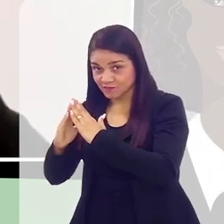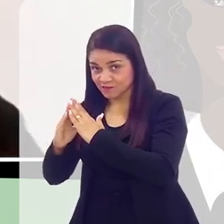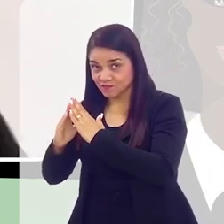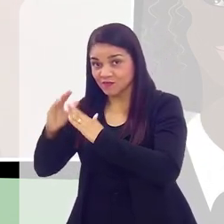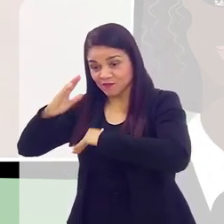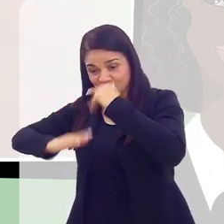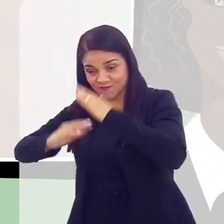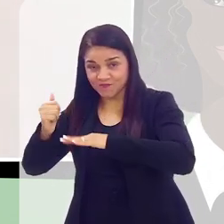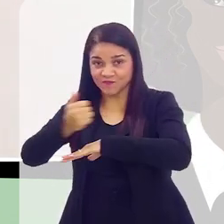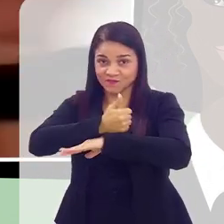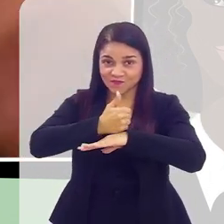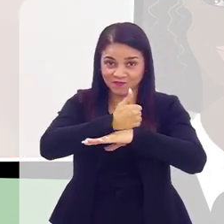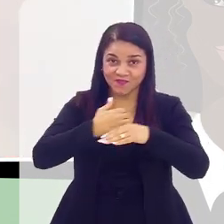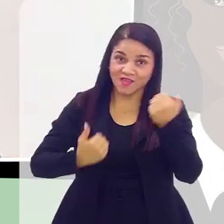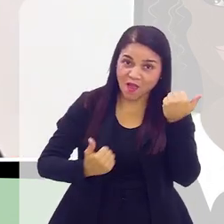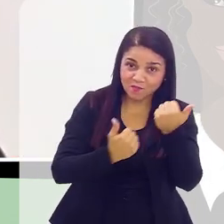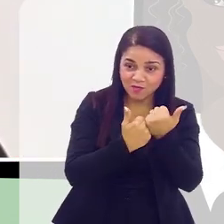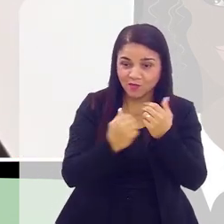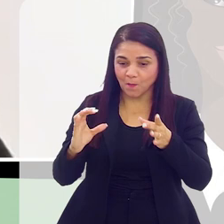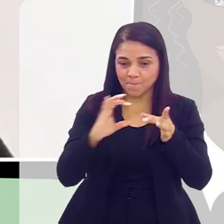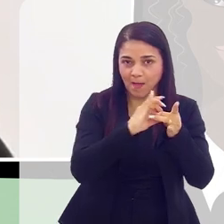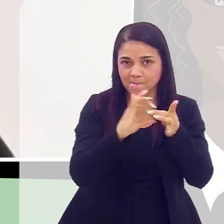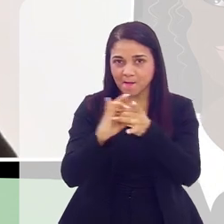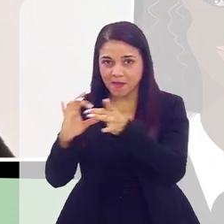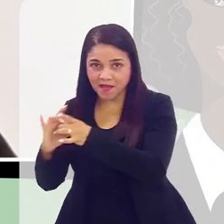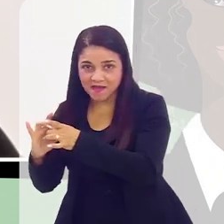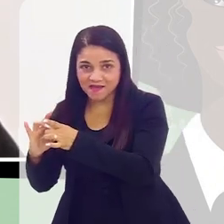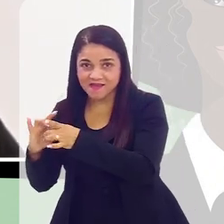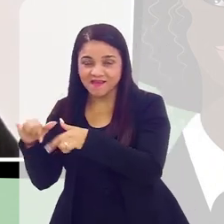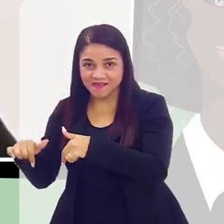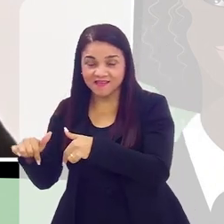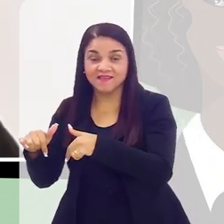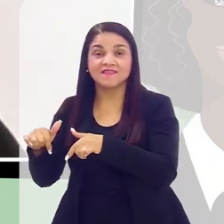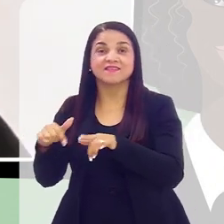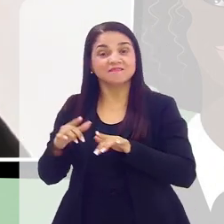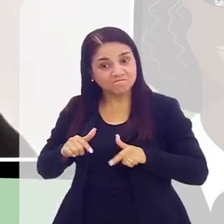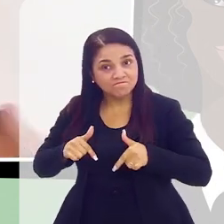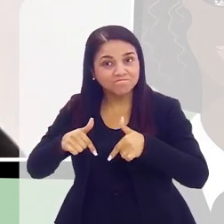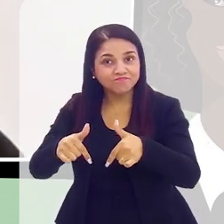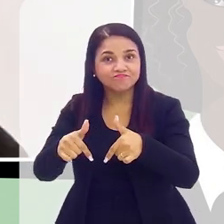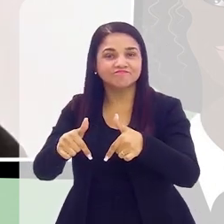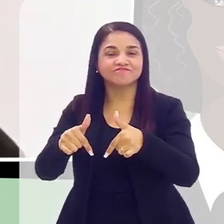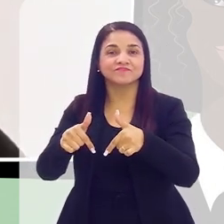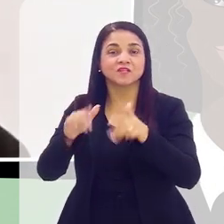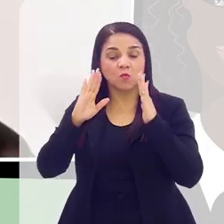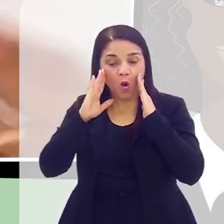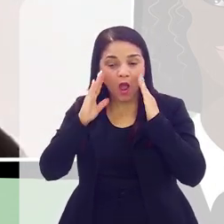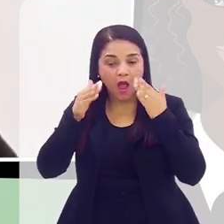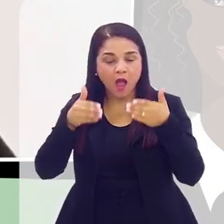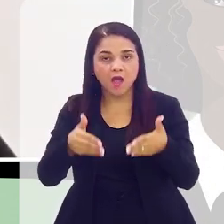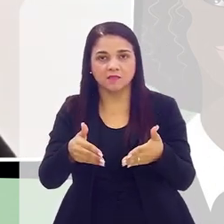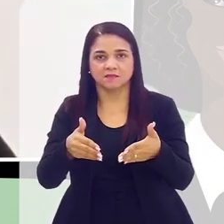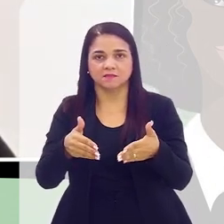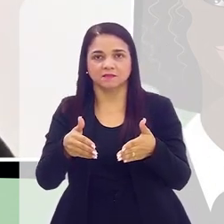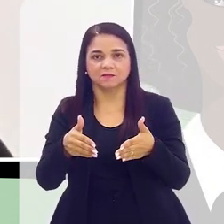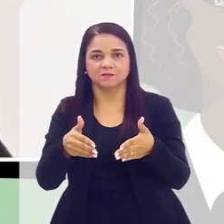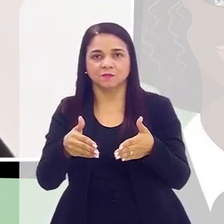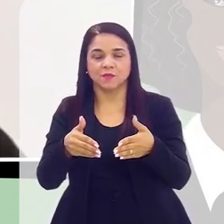local, agente profissional e apoiadores. E, além de tudo isso, que fazem a ponte com